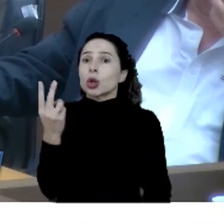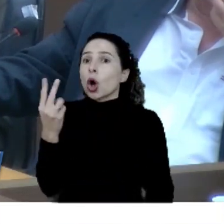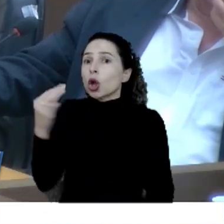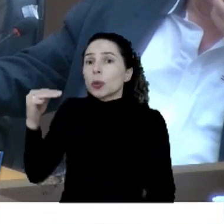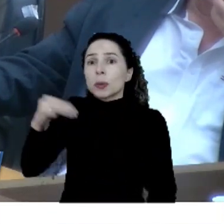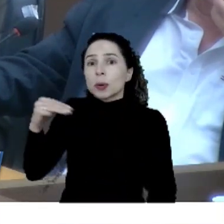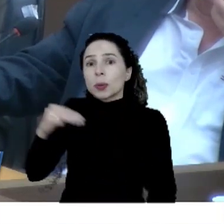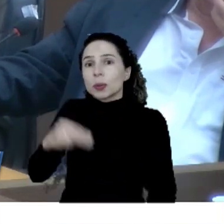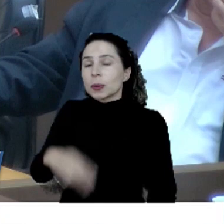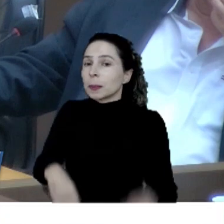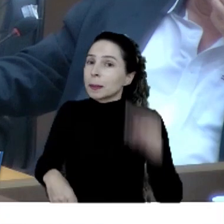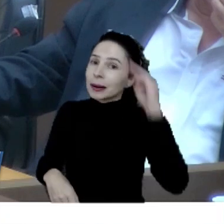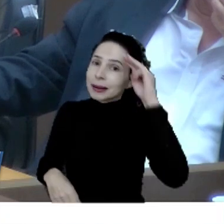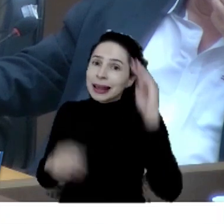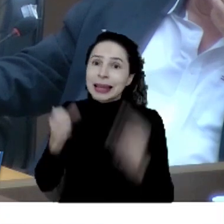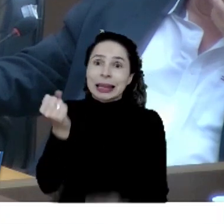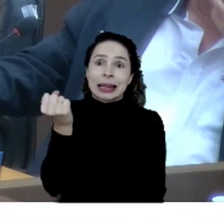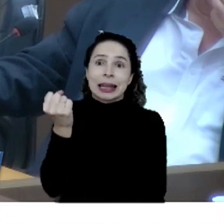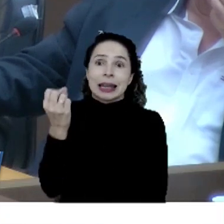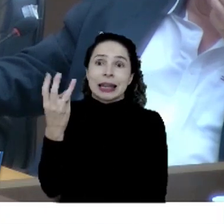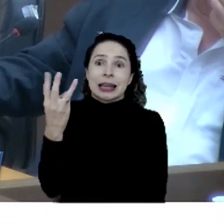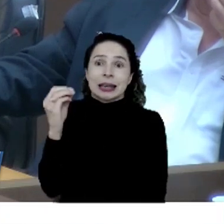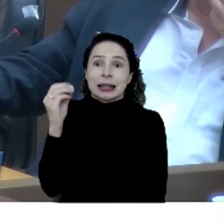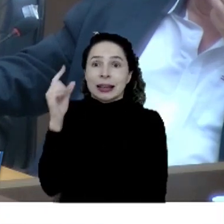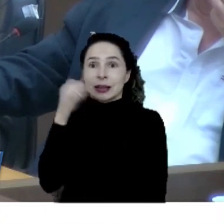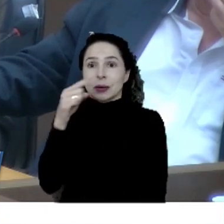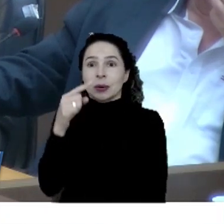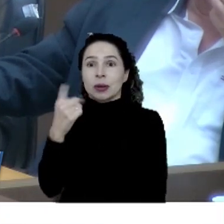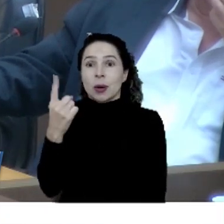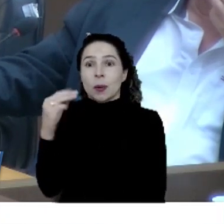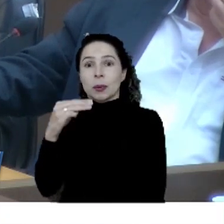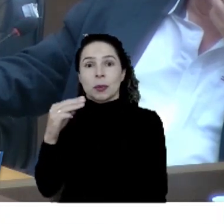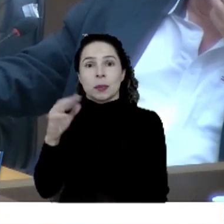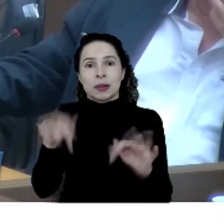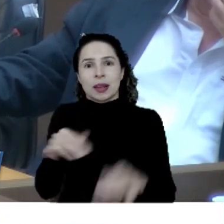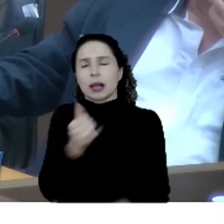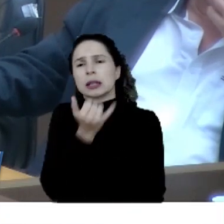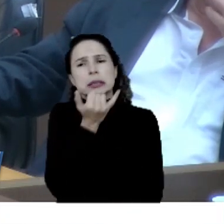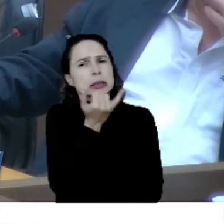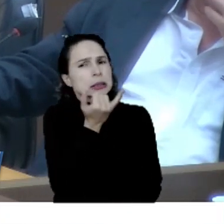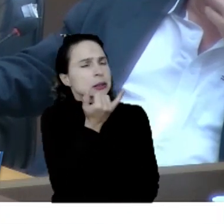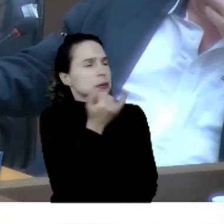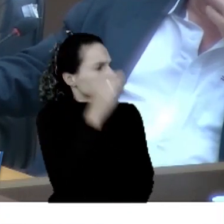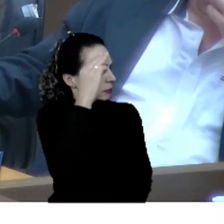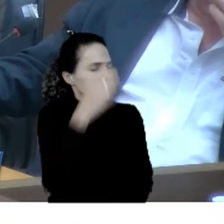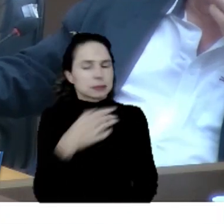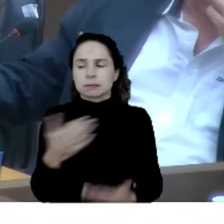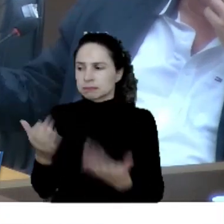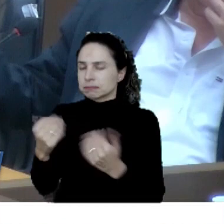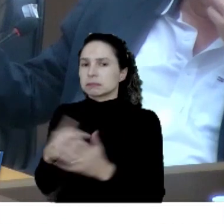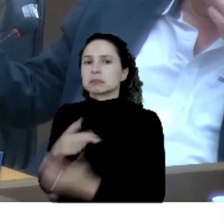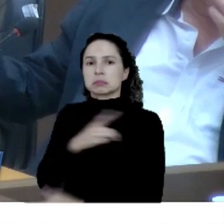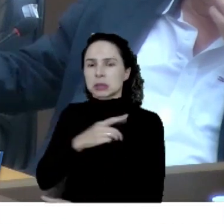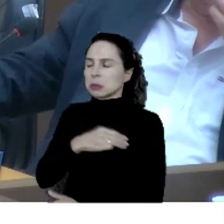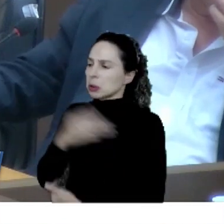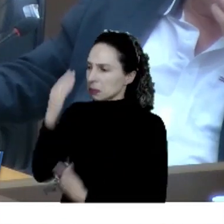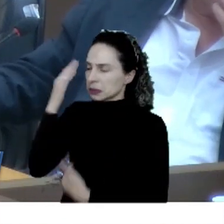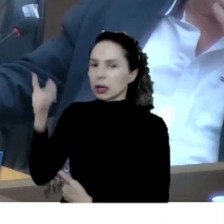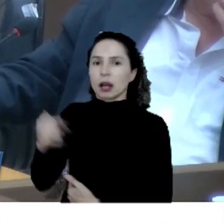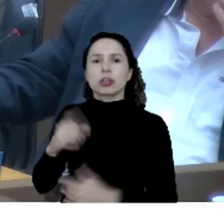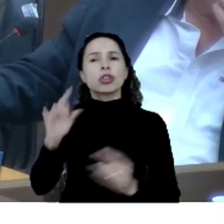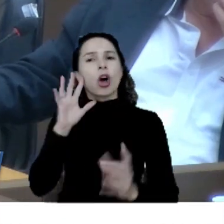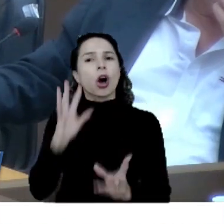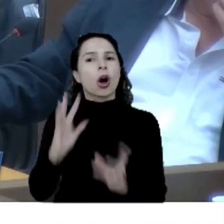só 30 segundos que eu tenho que encerrar em 1 minuto e meio. Ô Tid, desculpa aí, desculpa, presidente. Pode ir. Não, Della Mota, obrigado. E só concluindo.